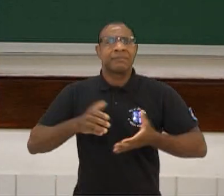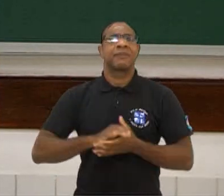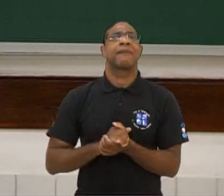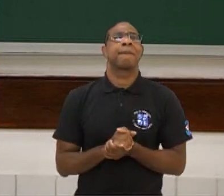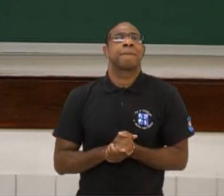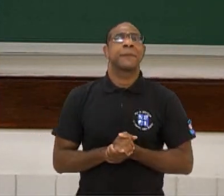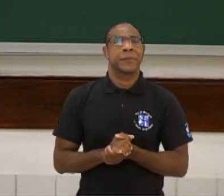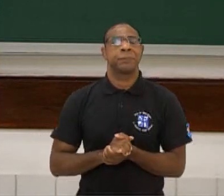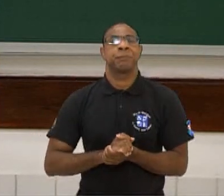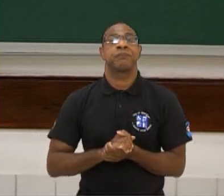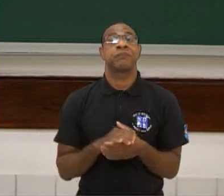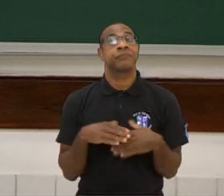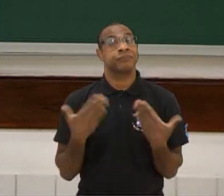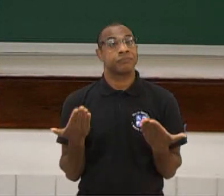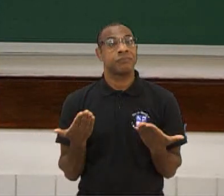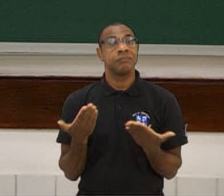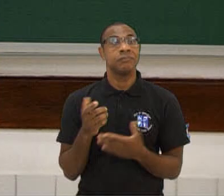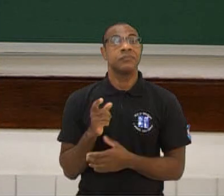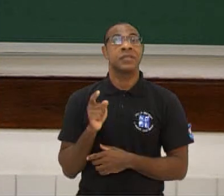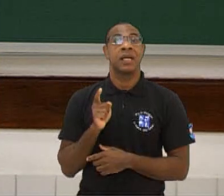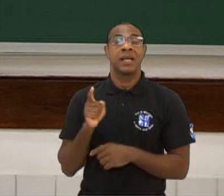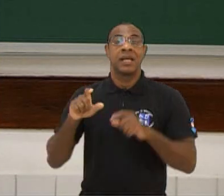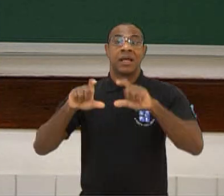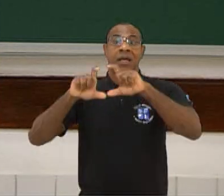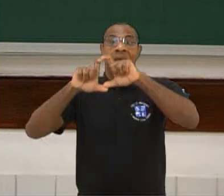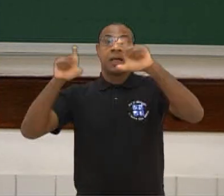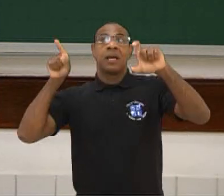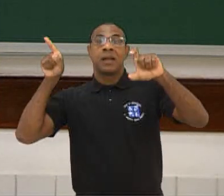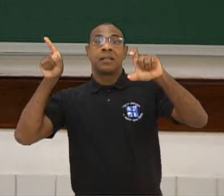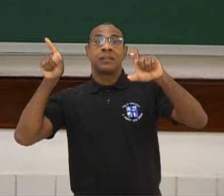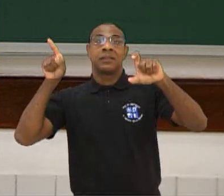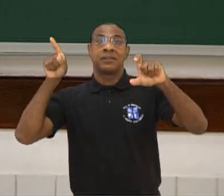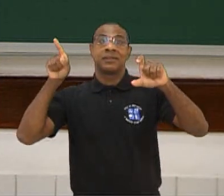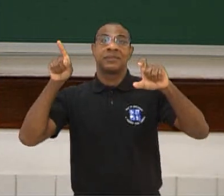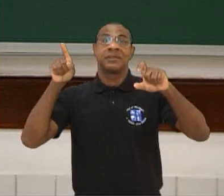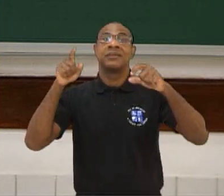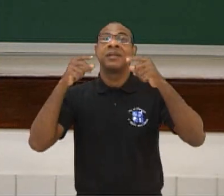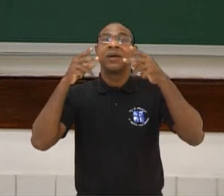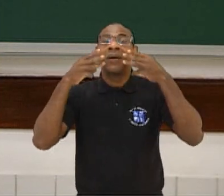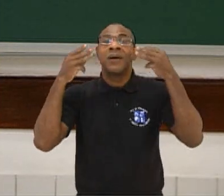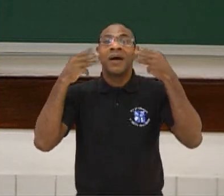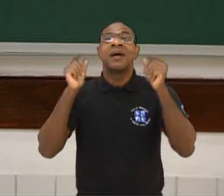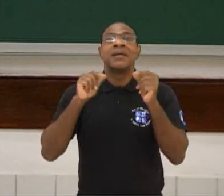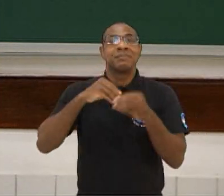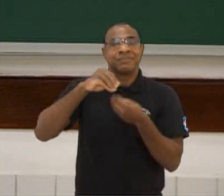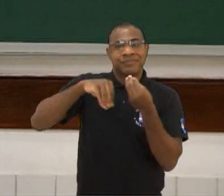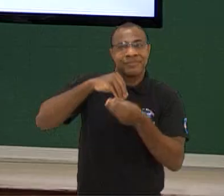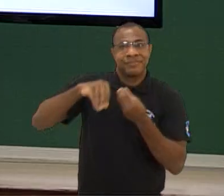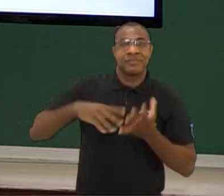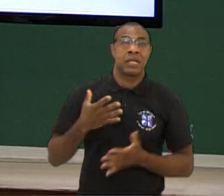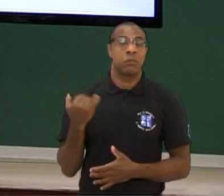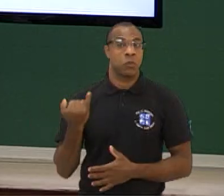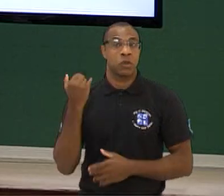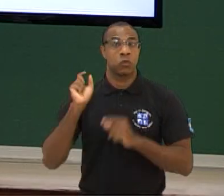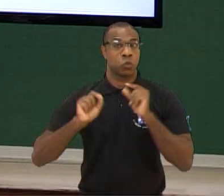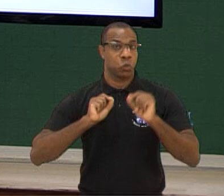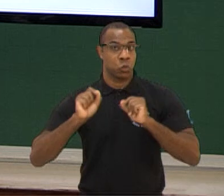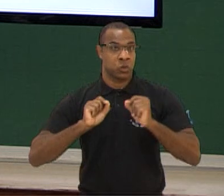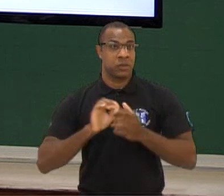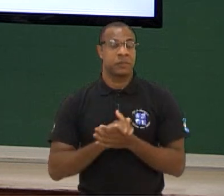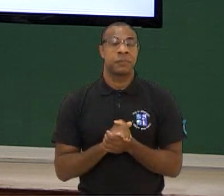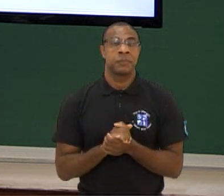esotérico aí, certo? Aqui, na verdade, até o Garfield deu uma misturada aqui, né? Então, é muito importante, além disso, a gente